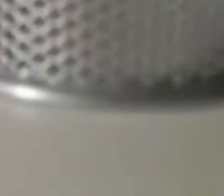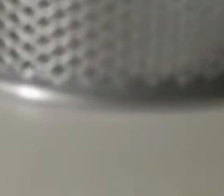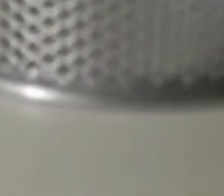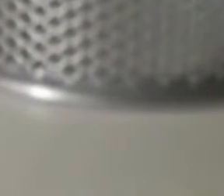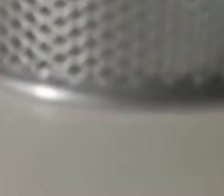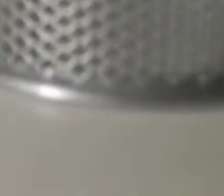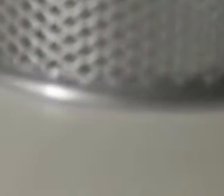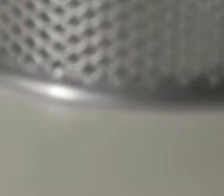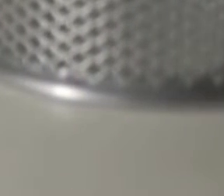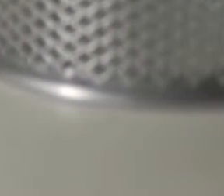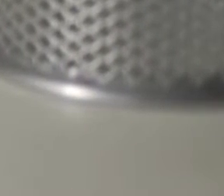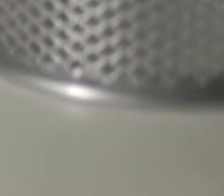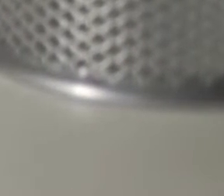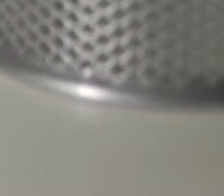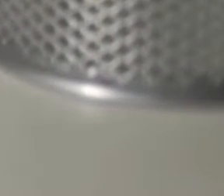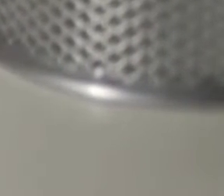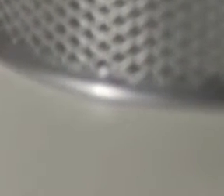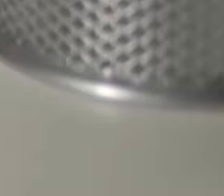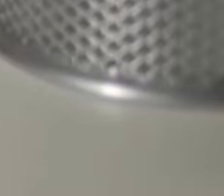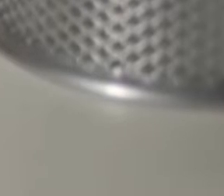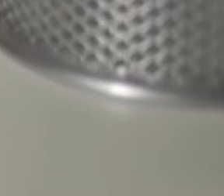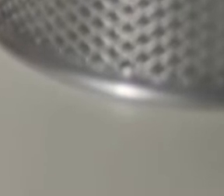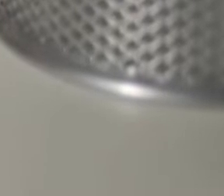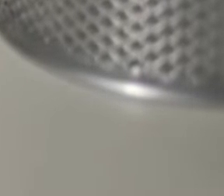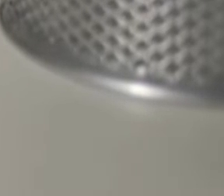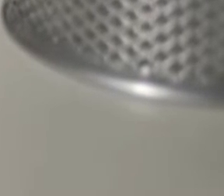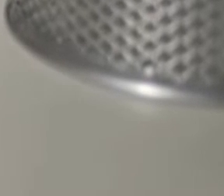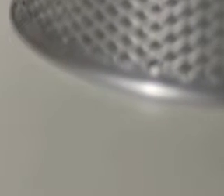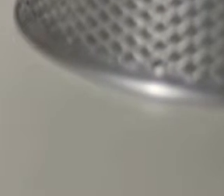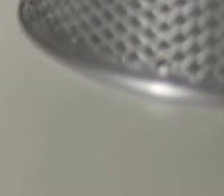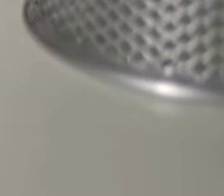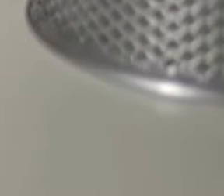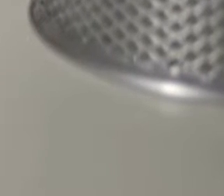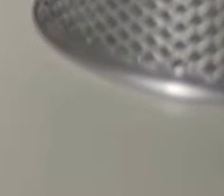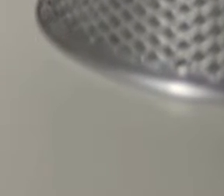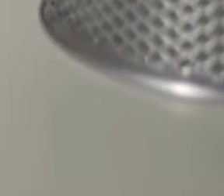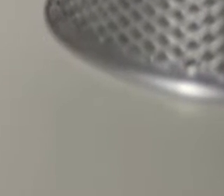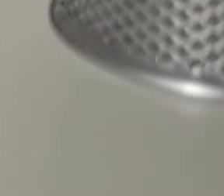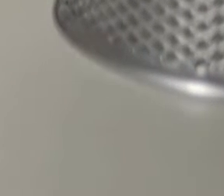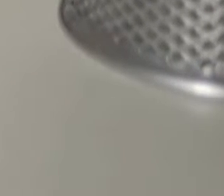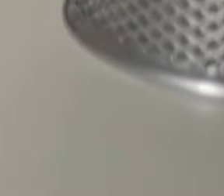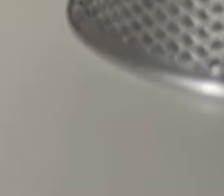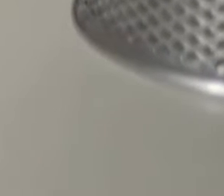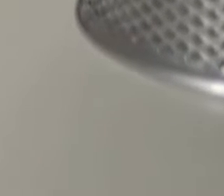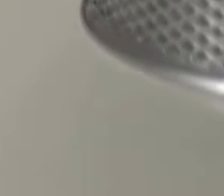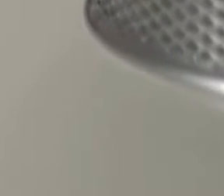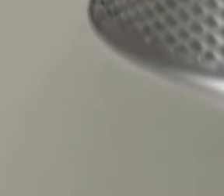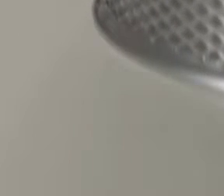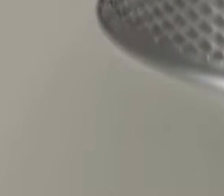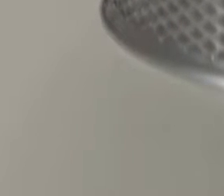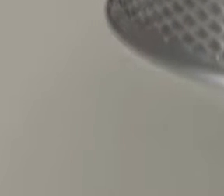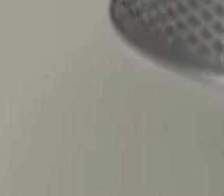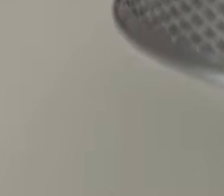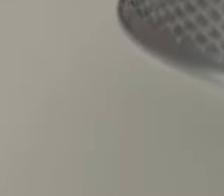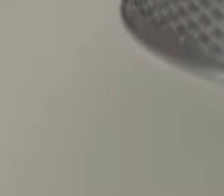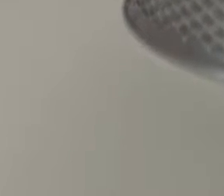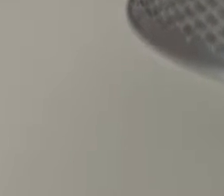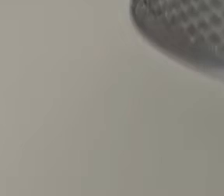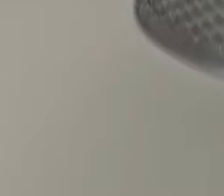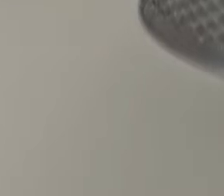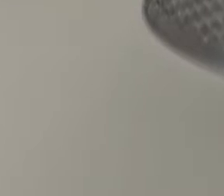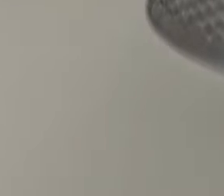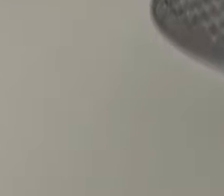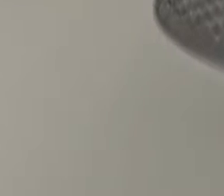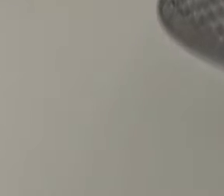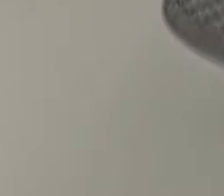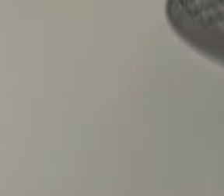feita pela própria pessoa, então a corretora da instituição financeira não faz essa retenção. A pessoa ela tem que